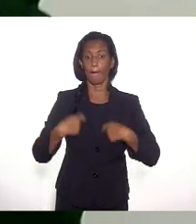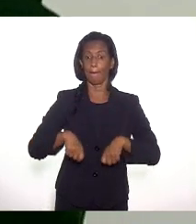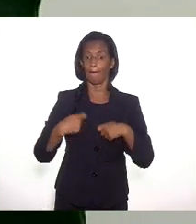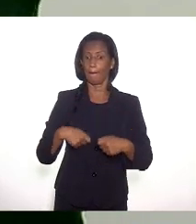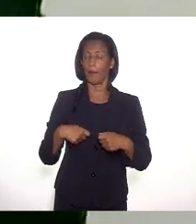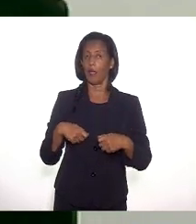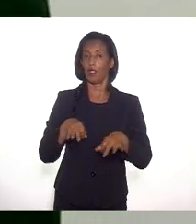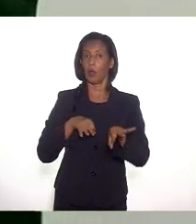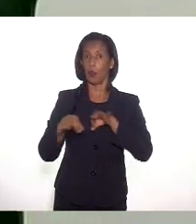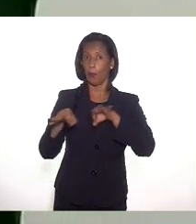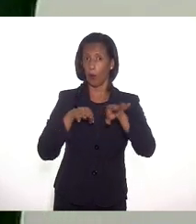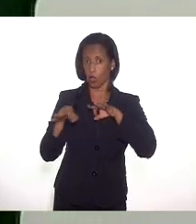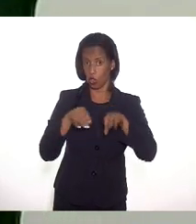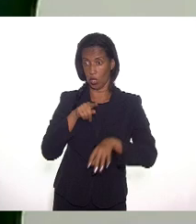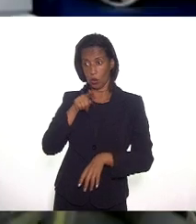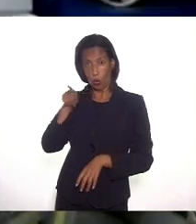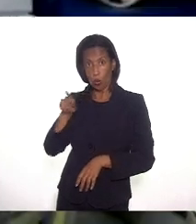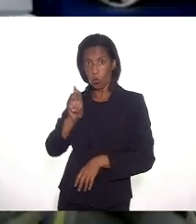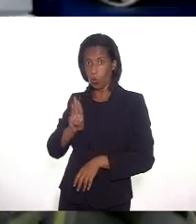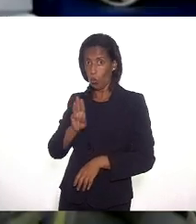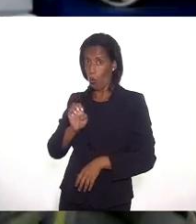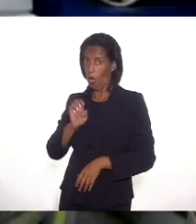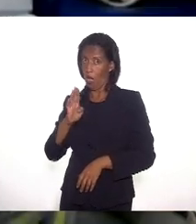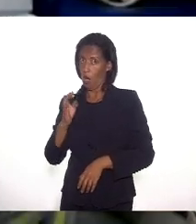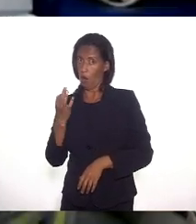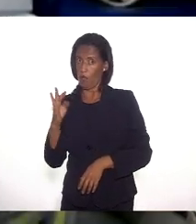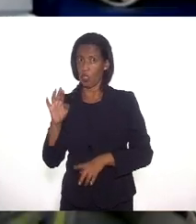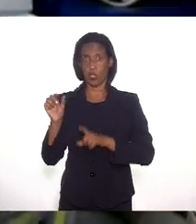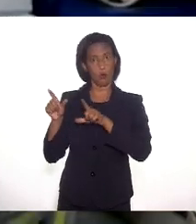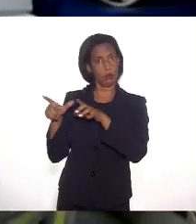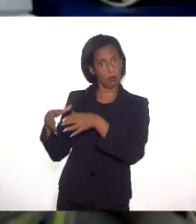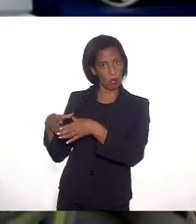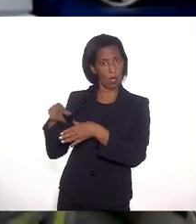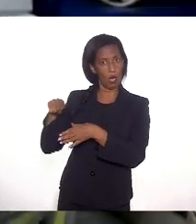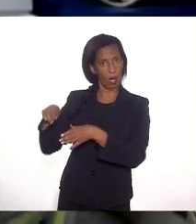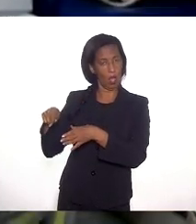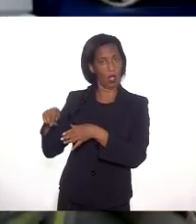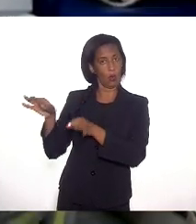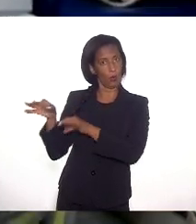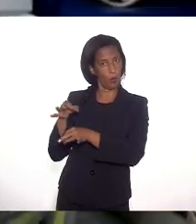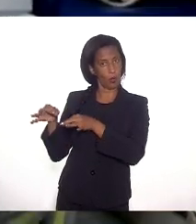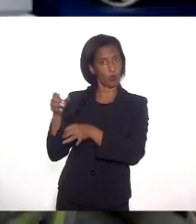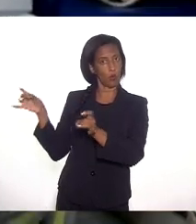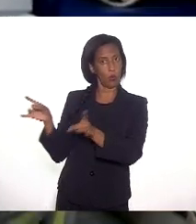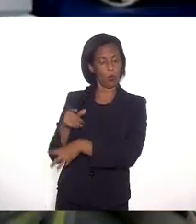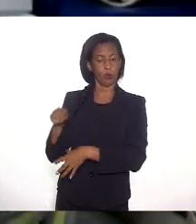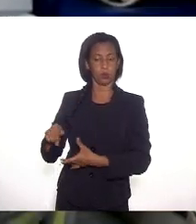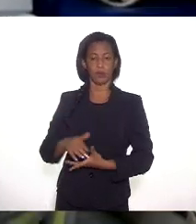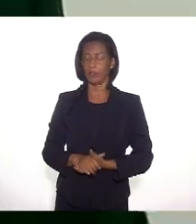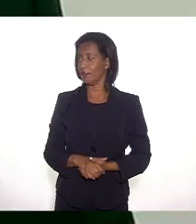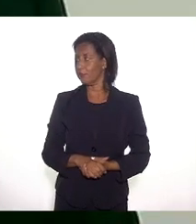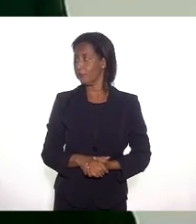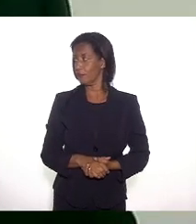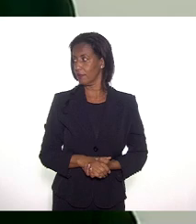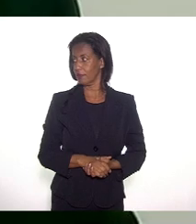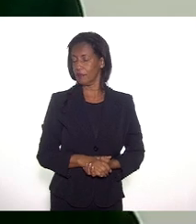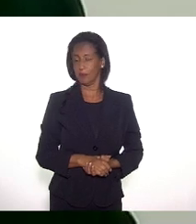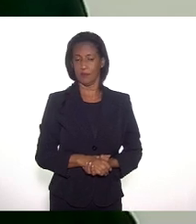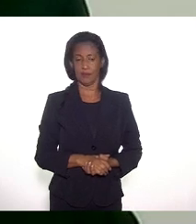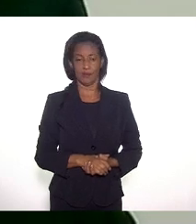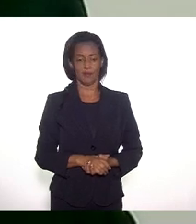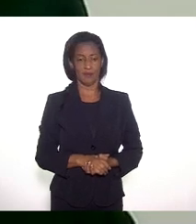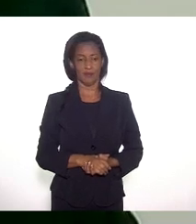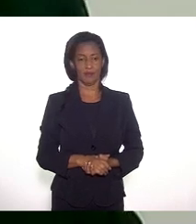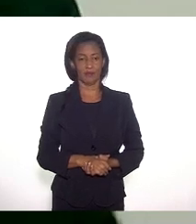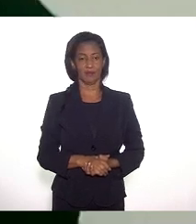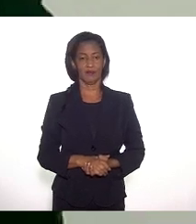no projeto do Elbert. Exatamente. Claro. Exatamente. Okay. No projeto do Elbert. Tá bom. Ok. Ok? Muito obrigado, deputado